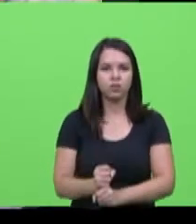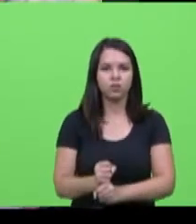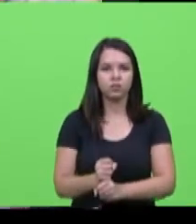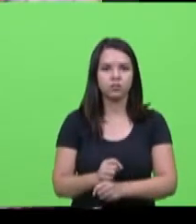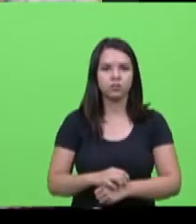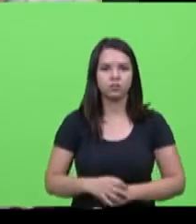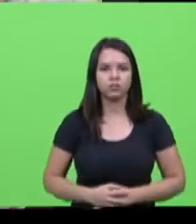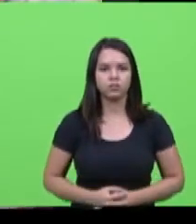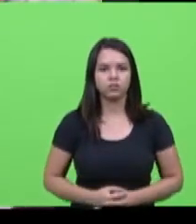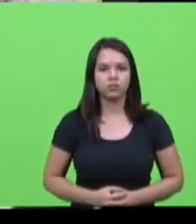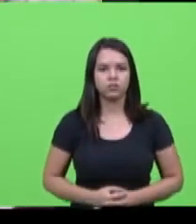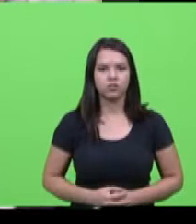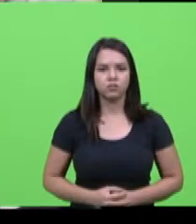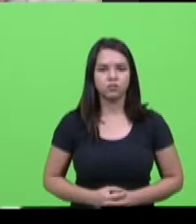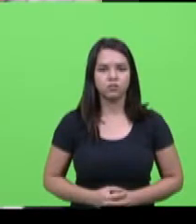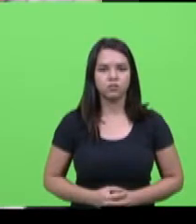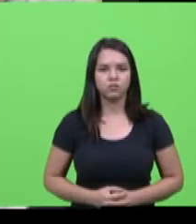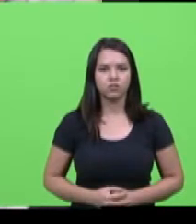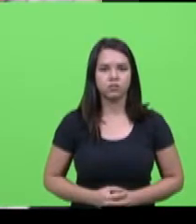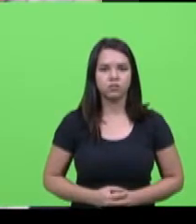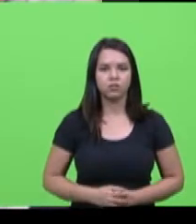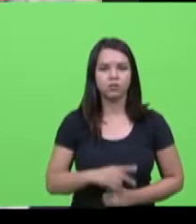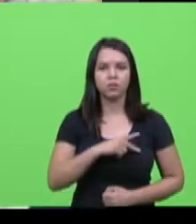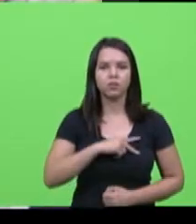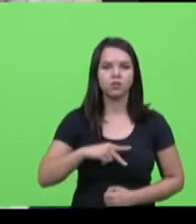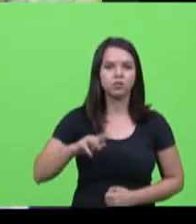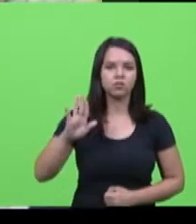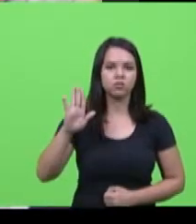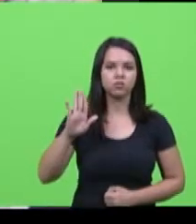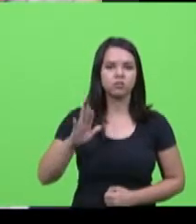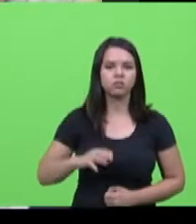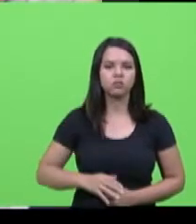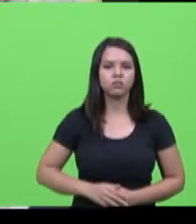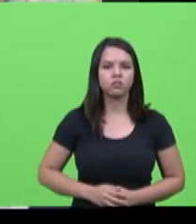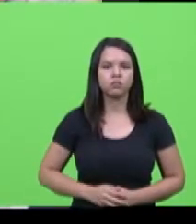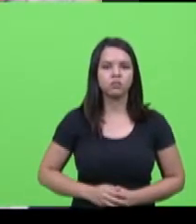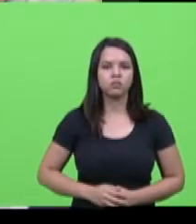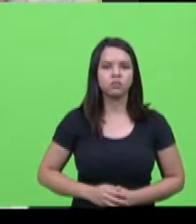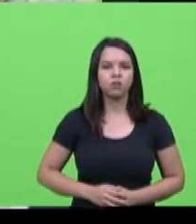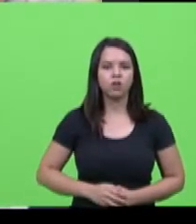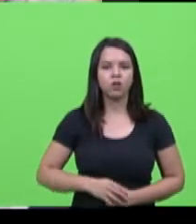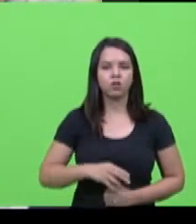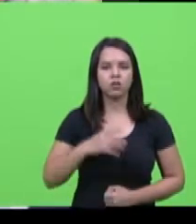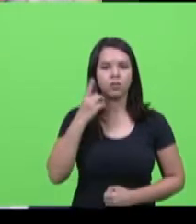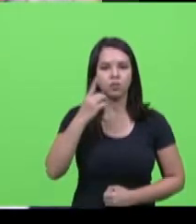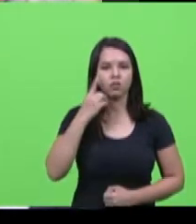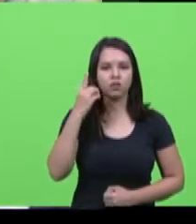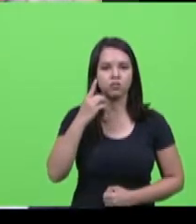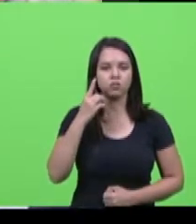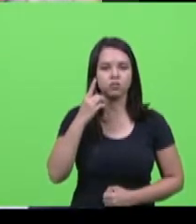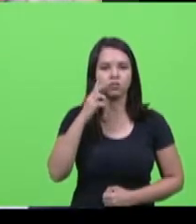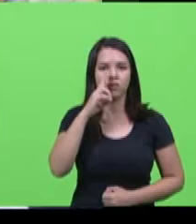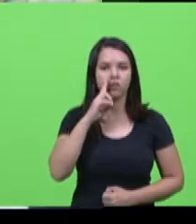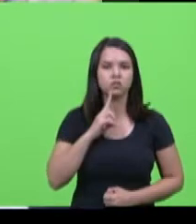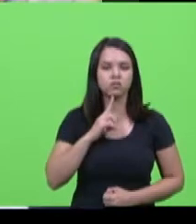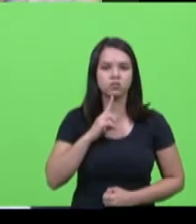Presidente. Senhor presidente. Deputado, queria registrar o voto sim, deputado Ivanatis. Deputado Ivanatis.